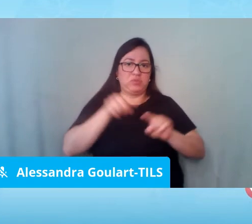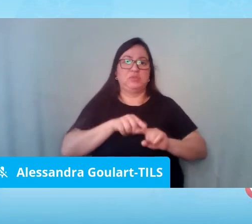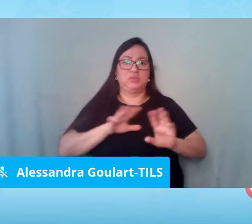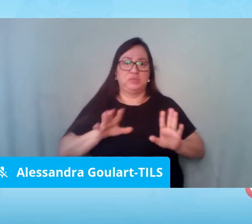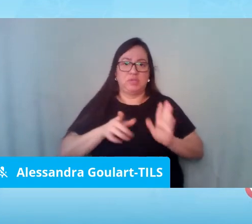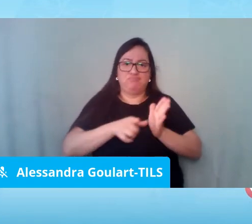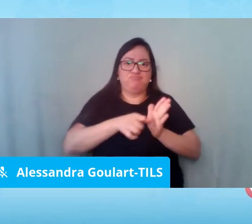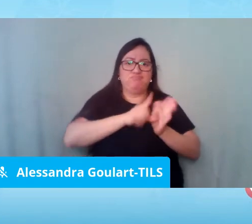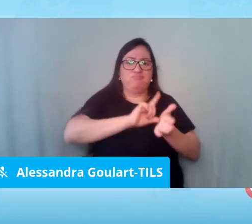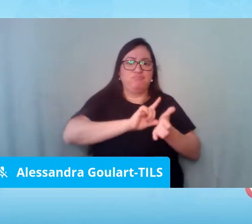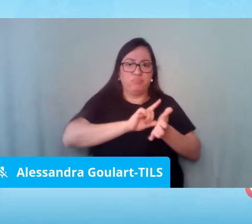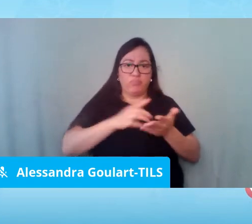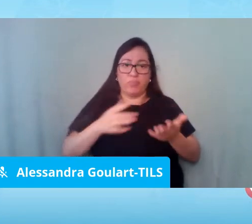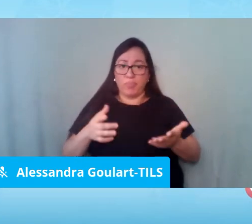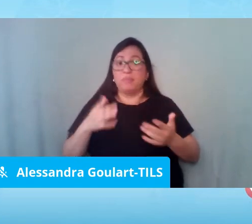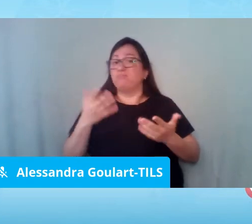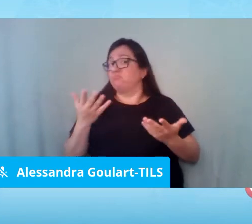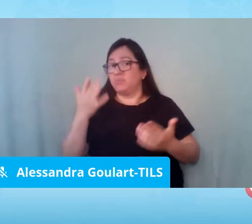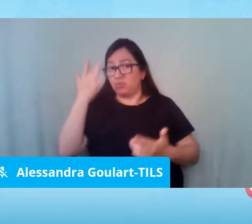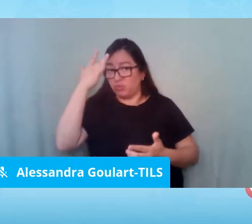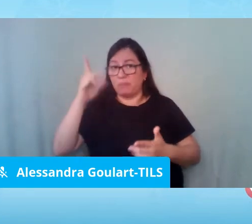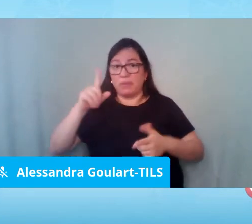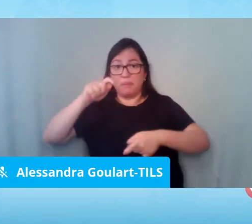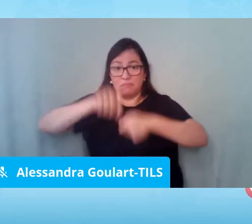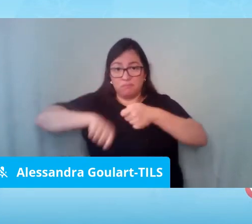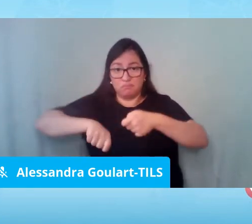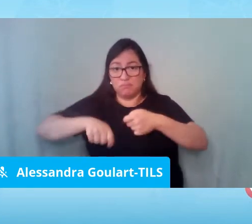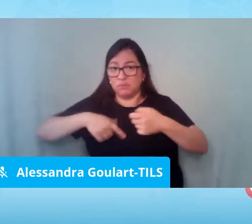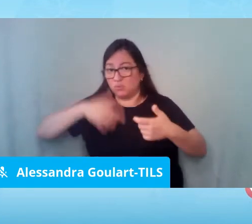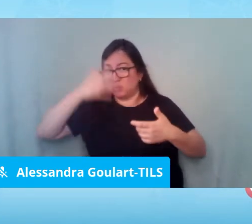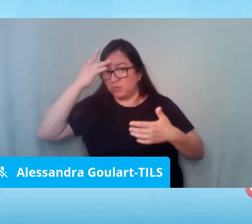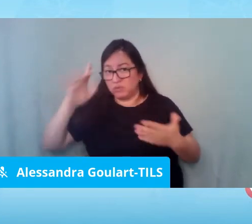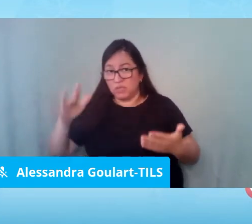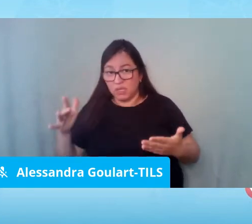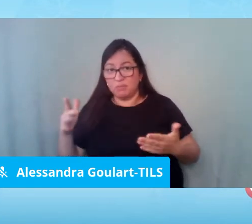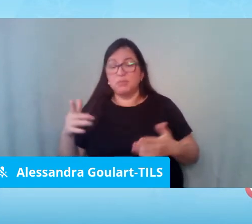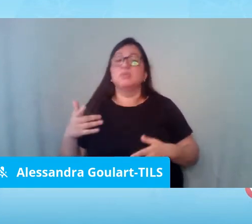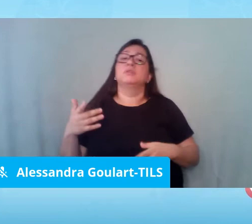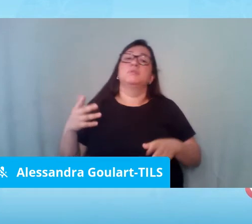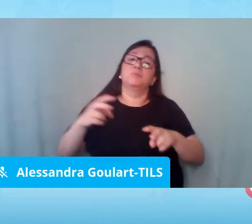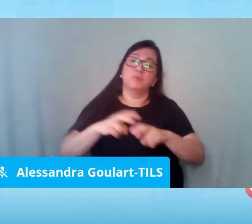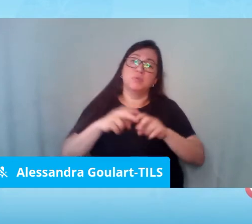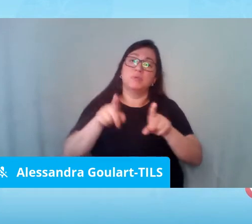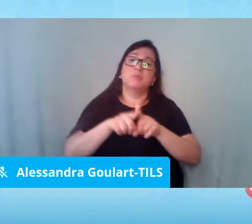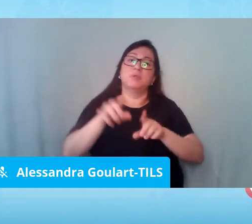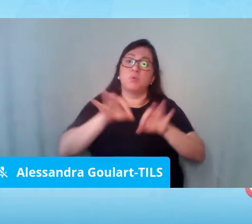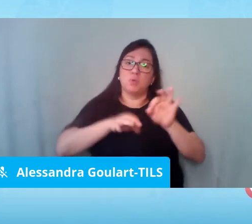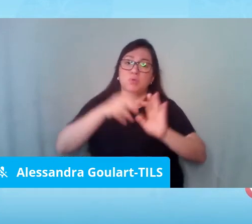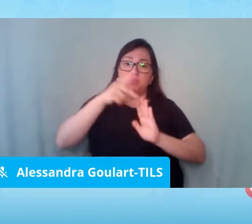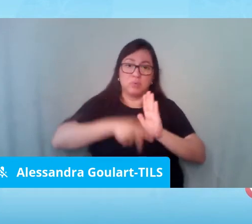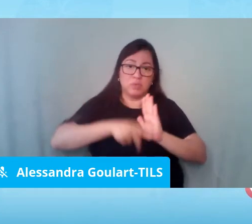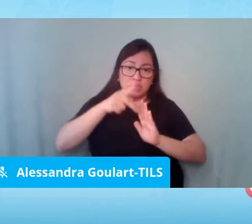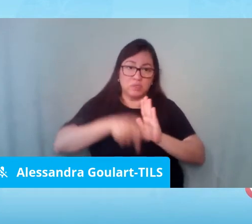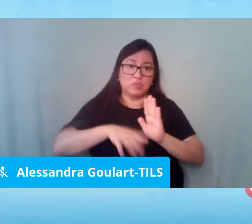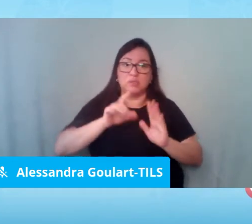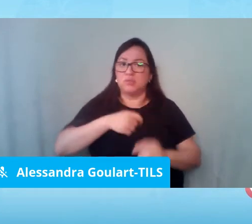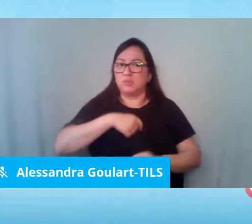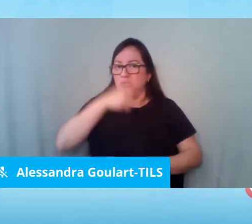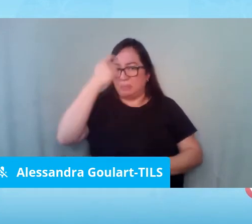planejamento sexual e reprodutivo, né? O planejamento sexual reprodutivo não é apenas a oferta desses